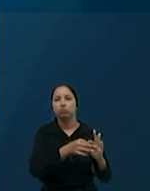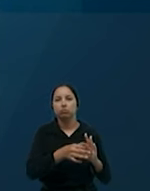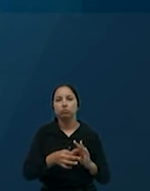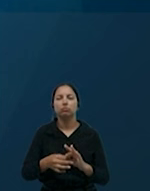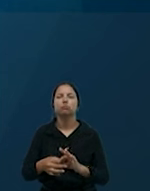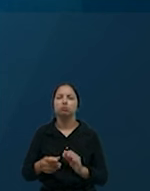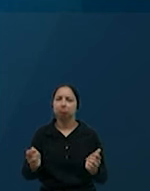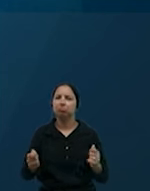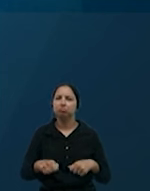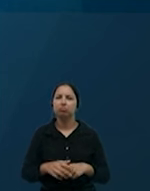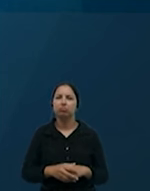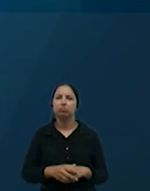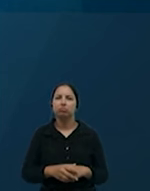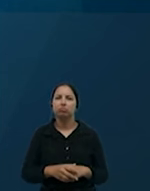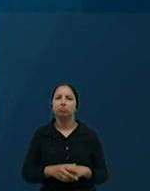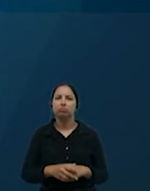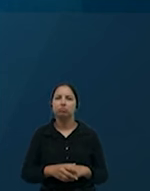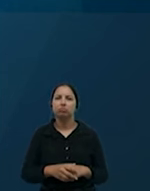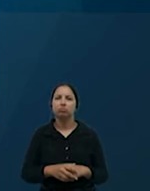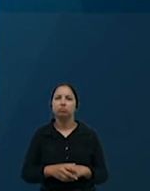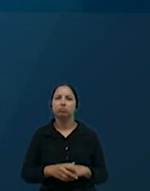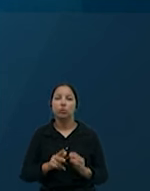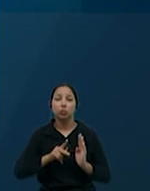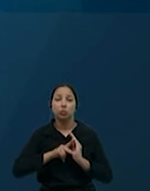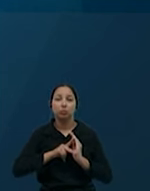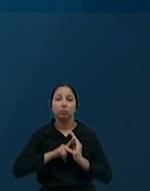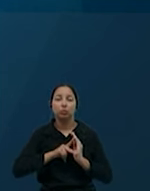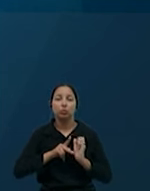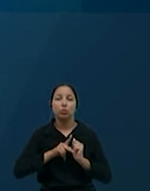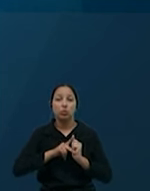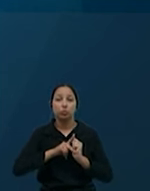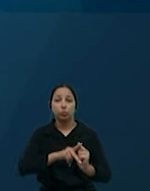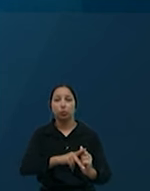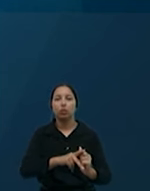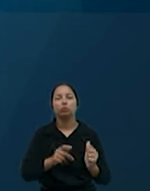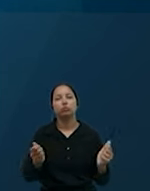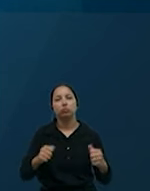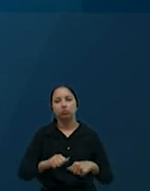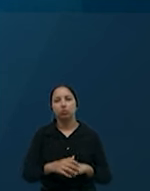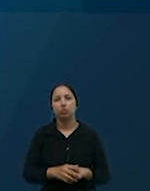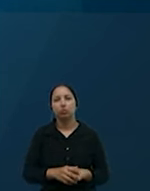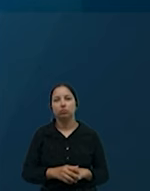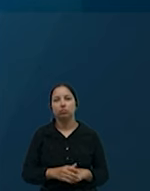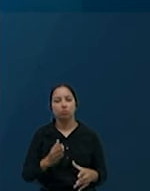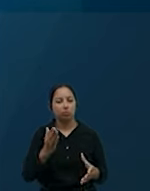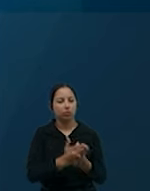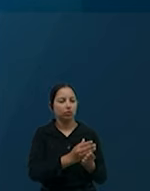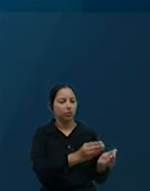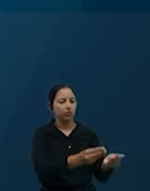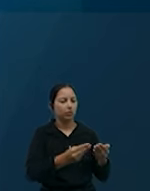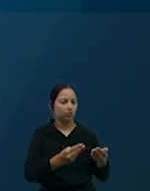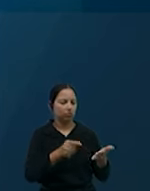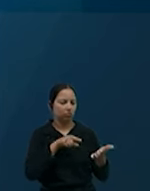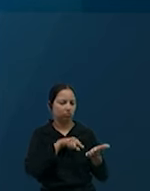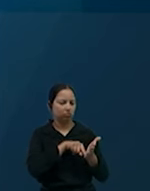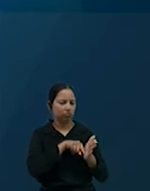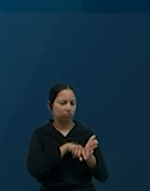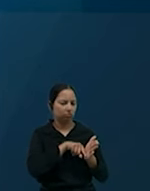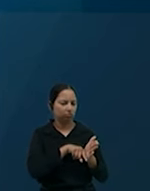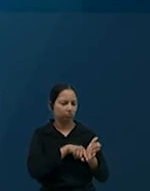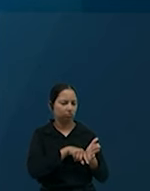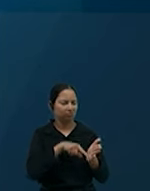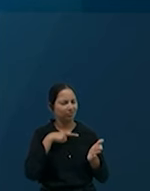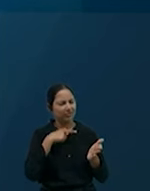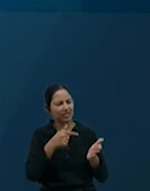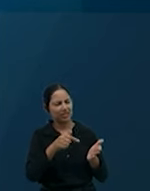são altamente competentes, eles têm condições de pegar um processo, examinar o processo e verificar, poxa, aqui já tem